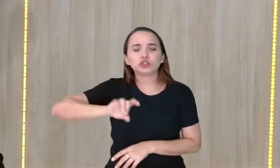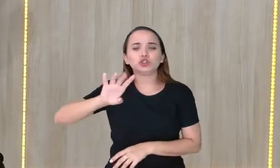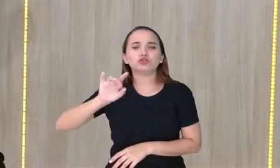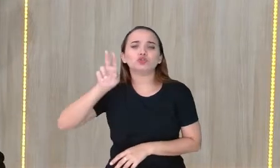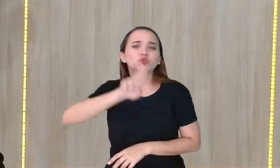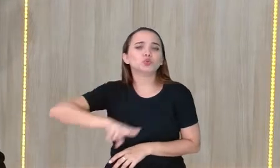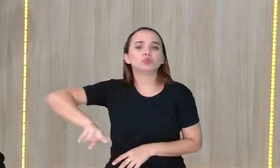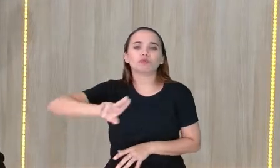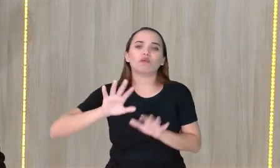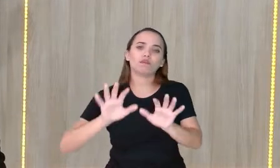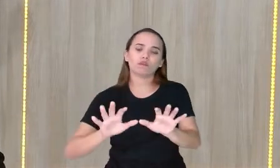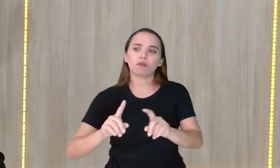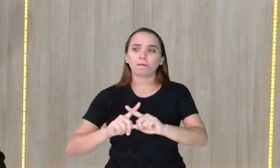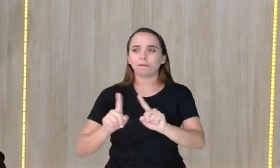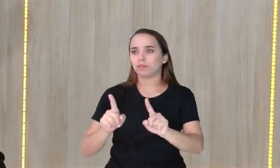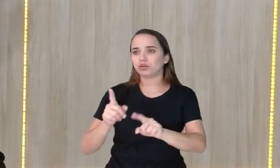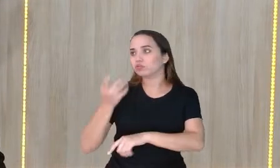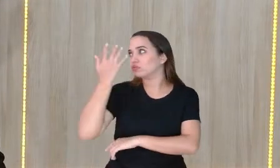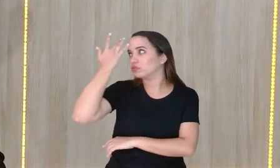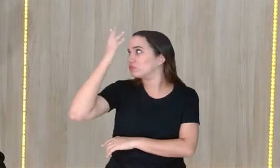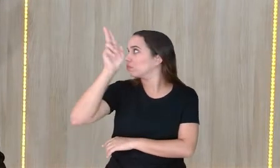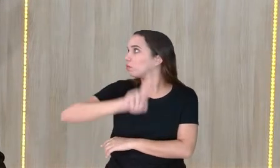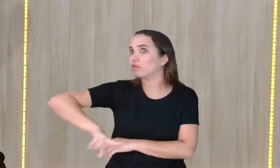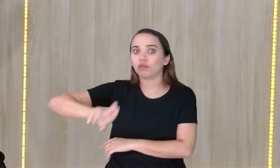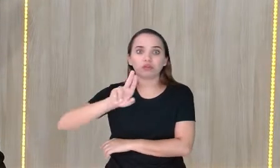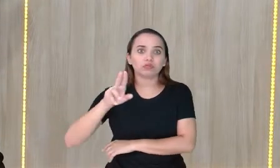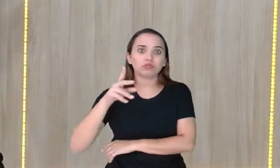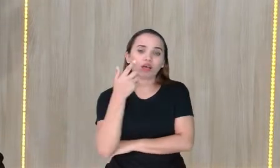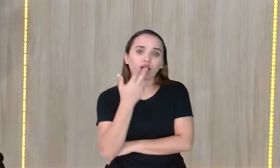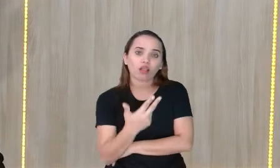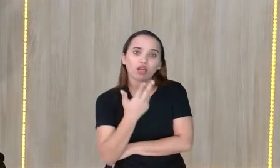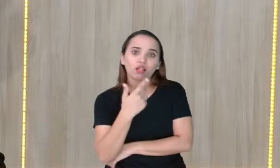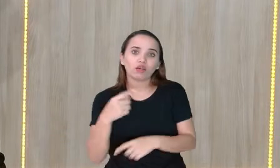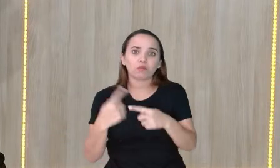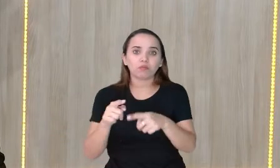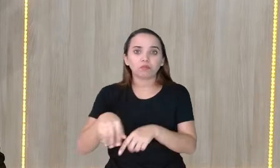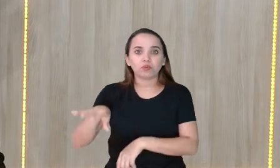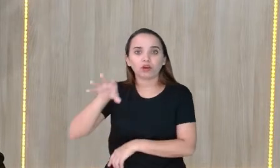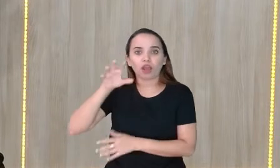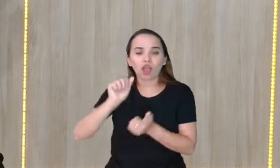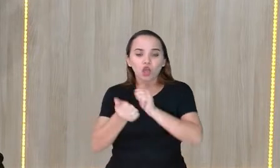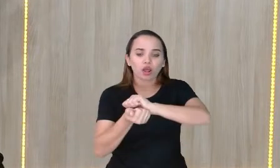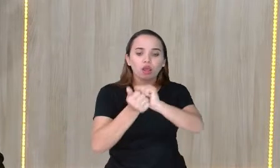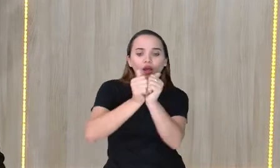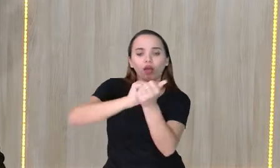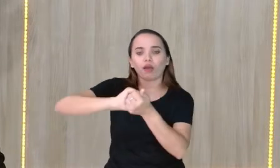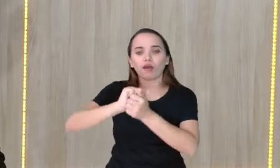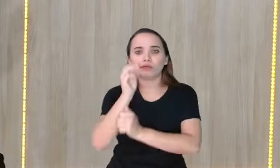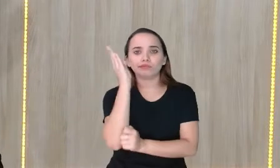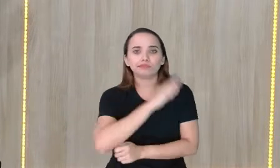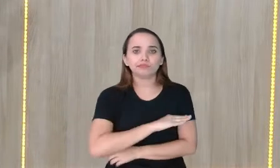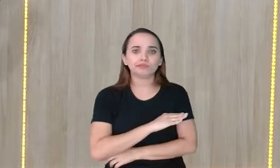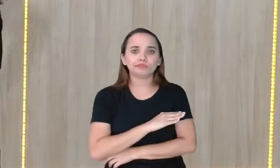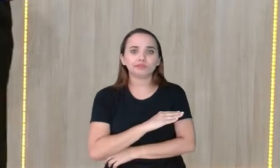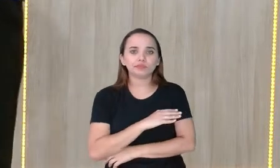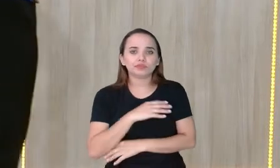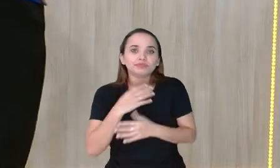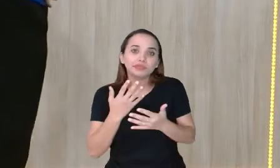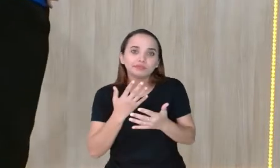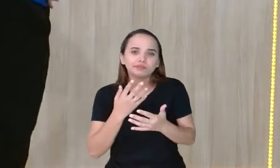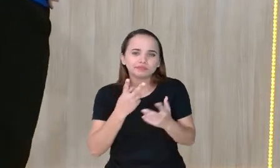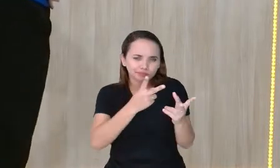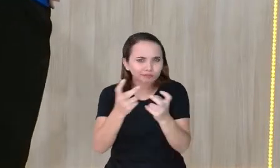mal, não sabia usar a língua. Então, veja, essa última língua aqui, eu não estou falando da língua